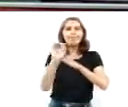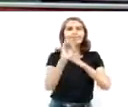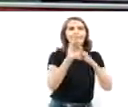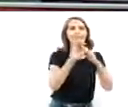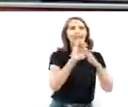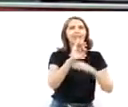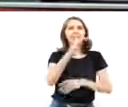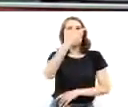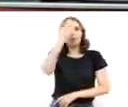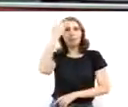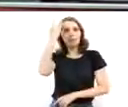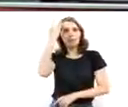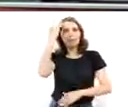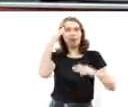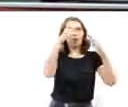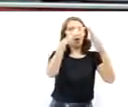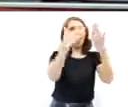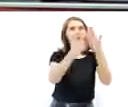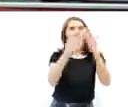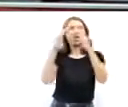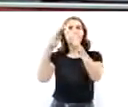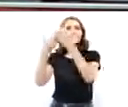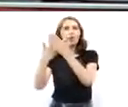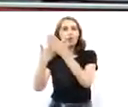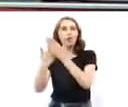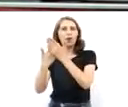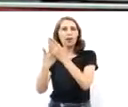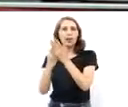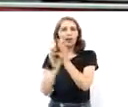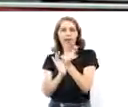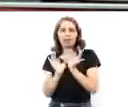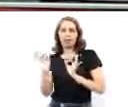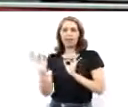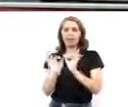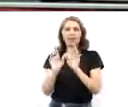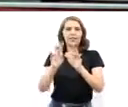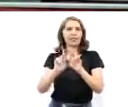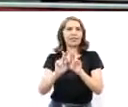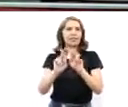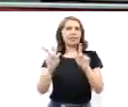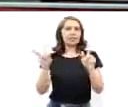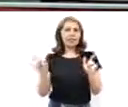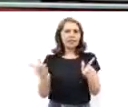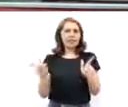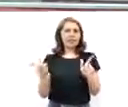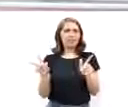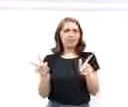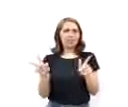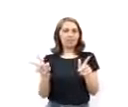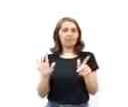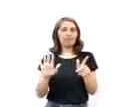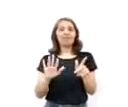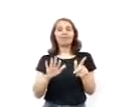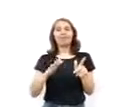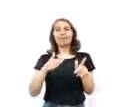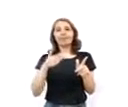teve uma forma de trabalho diferente. E uma estudiosa chamada